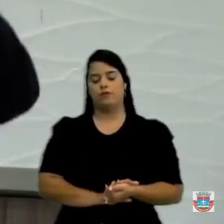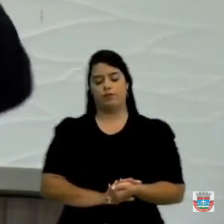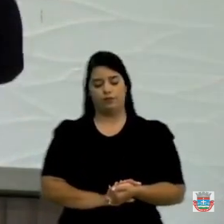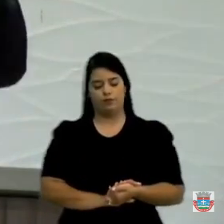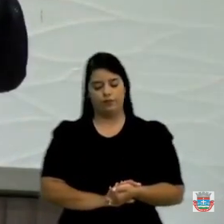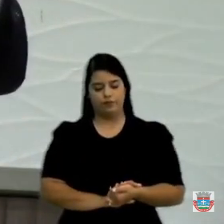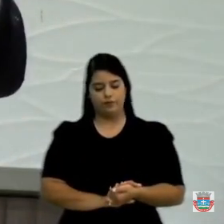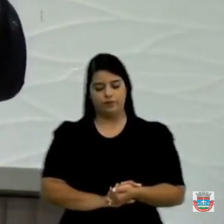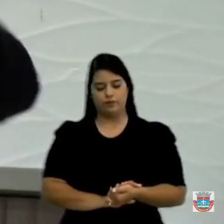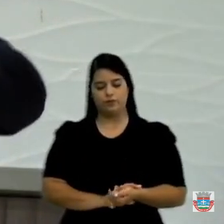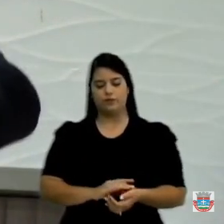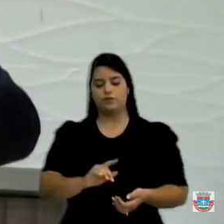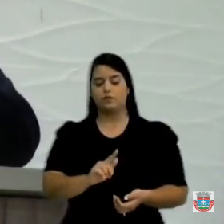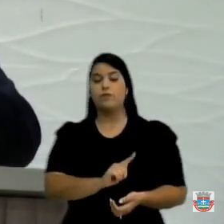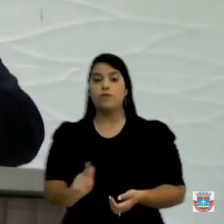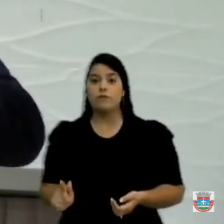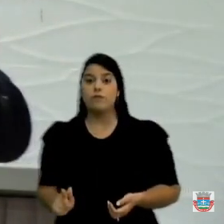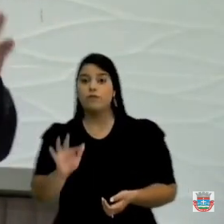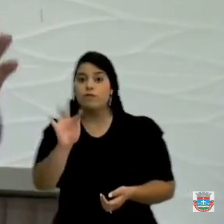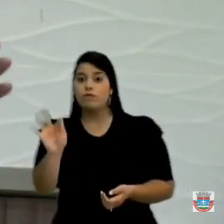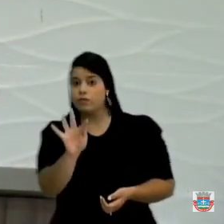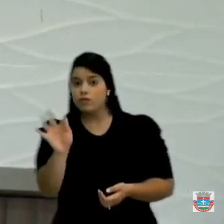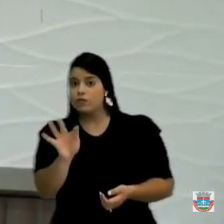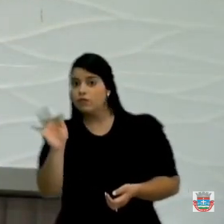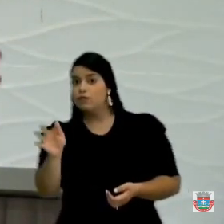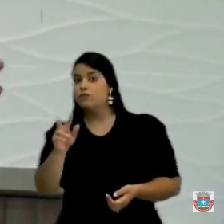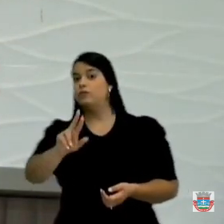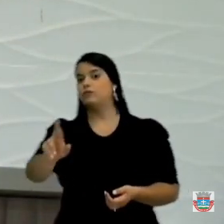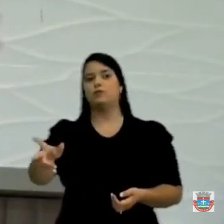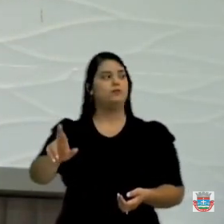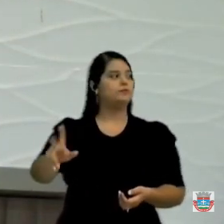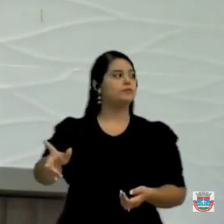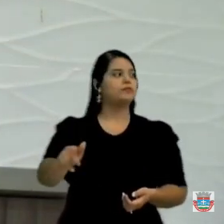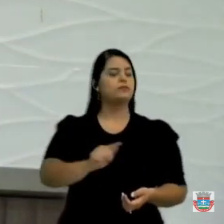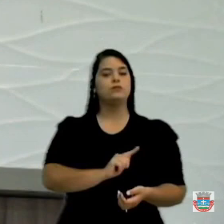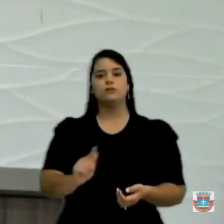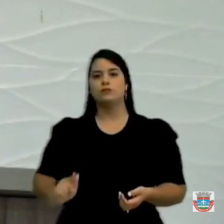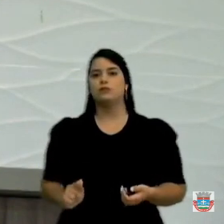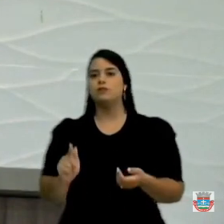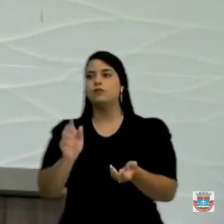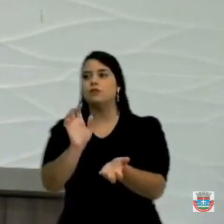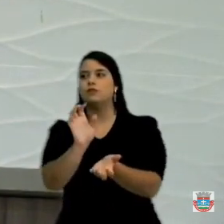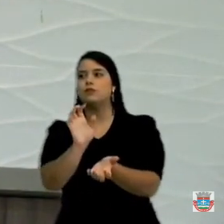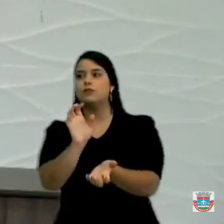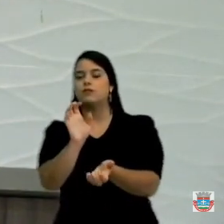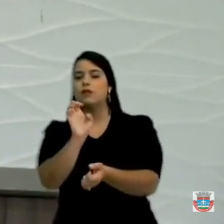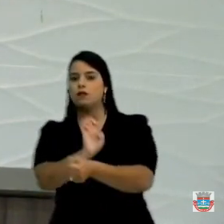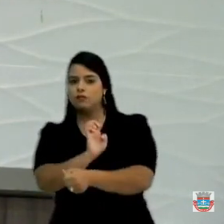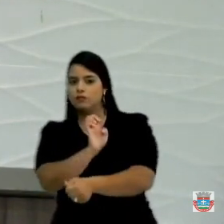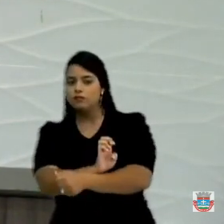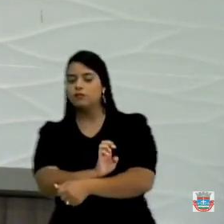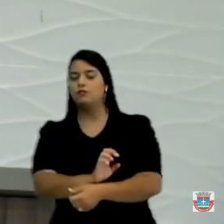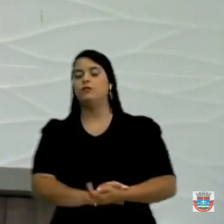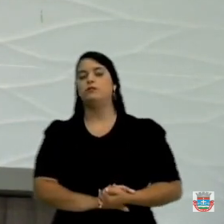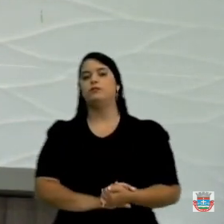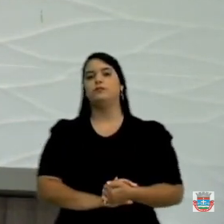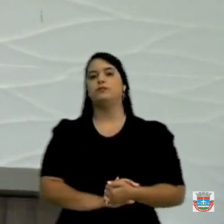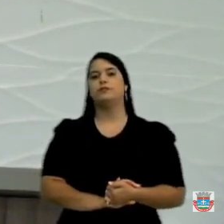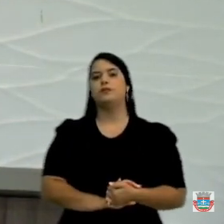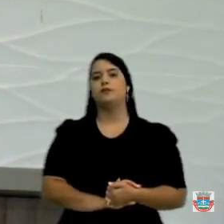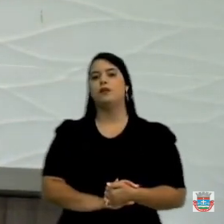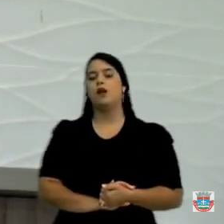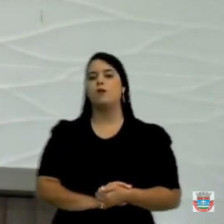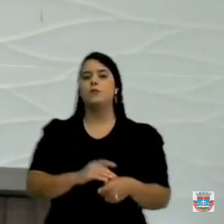a Compesa e o governo federal, não é nem a governadora do estado que está dando esse desconto. Então... quem tiver ainda de